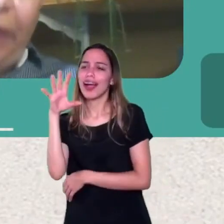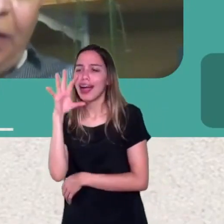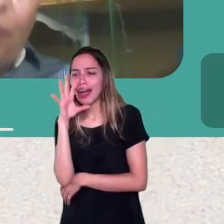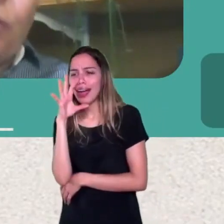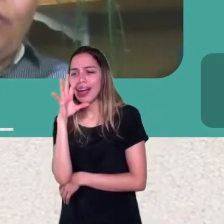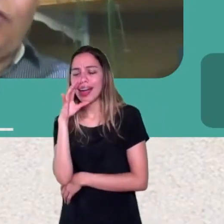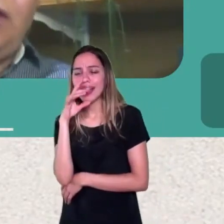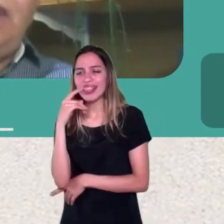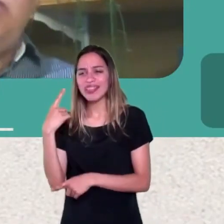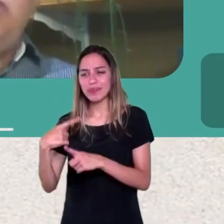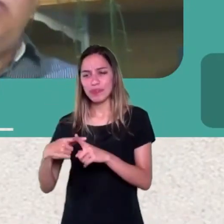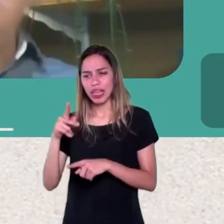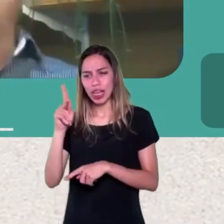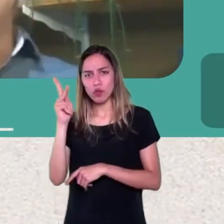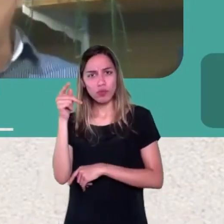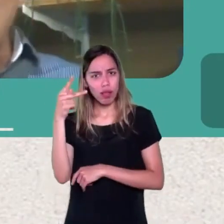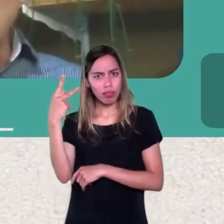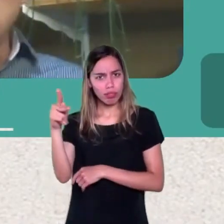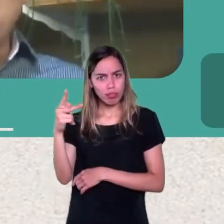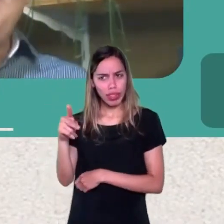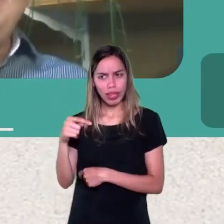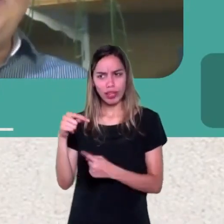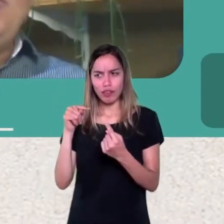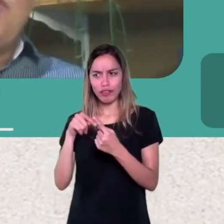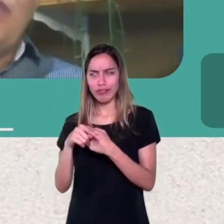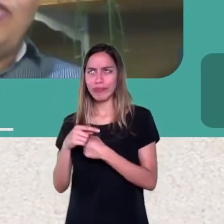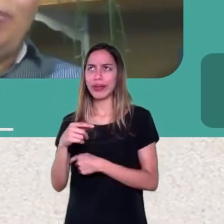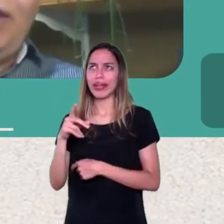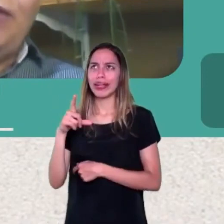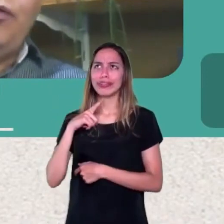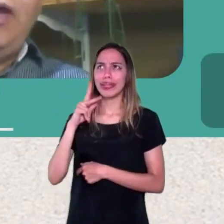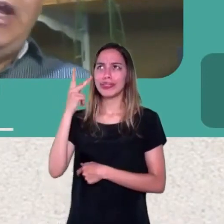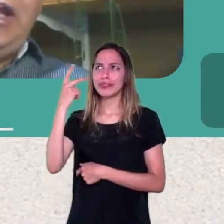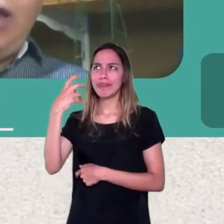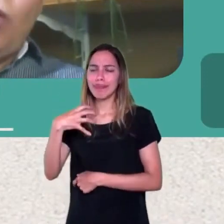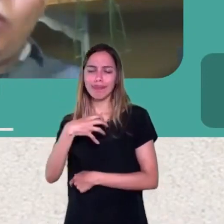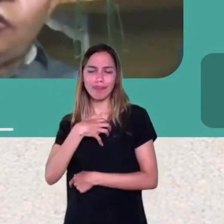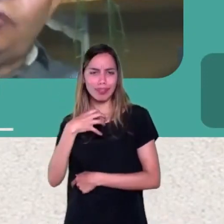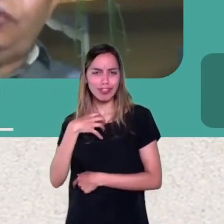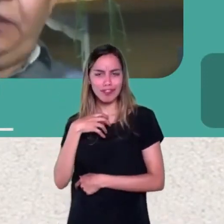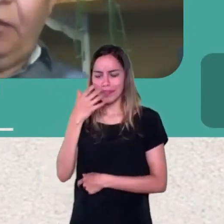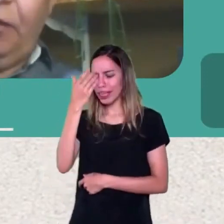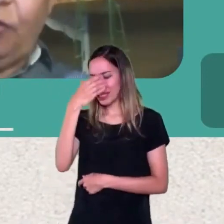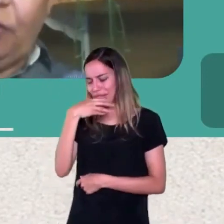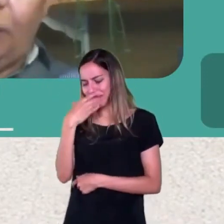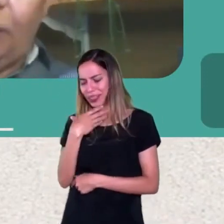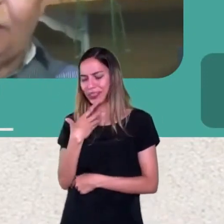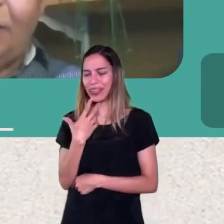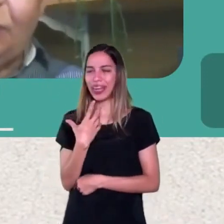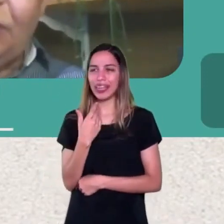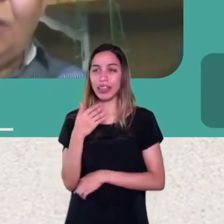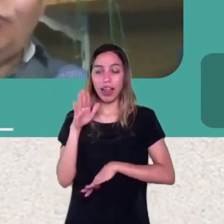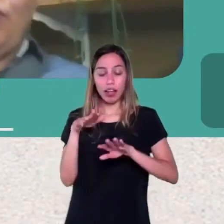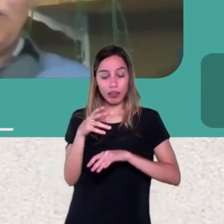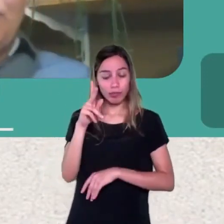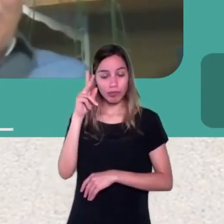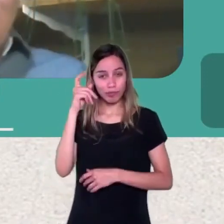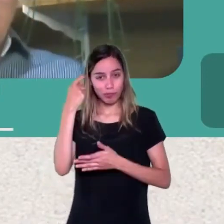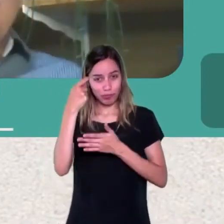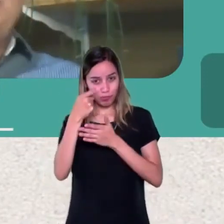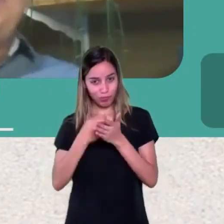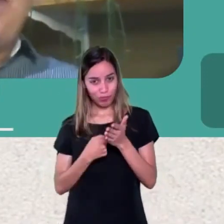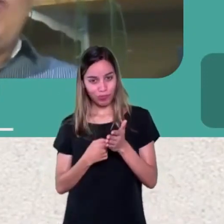muito intensos, de muito choro, de muito sentimento, e alguns dos textos, inclusive,